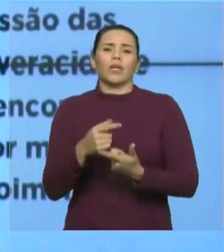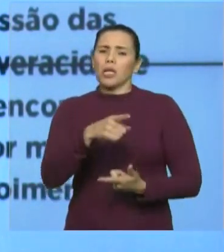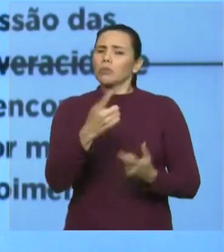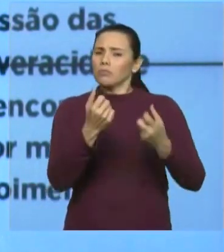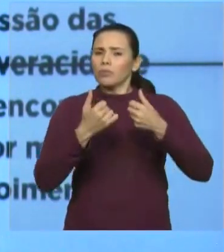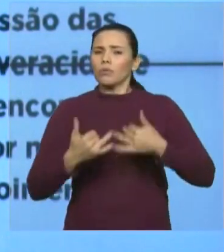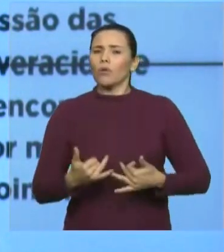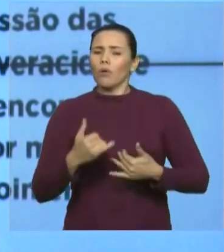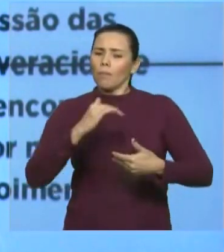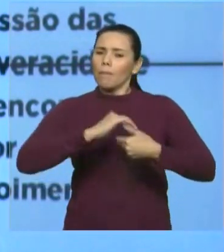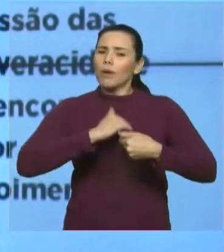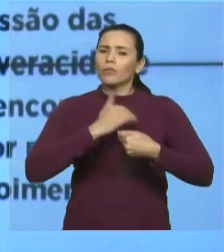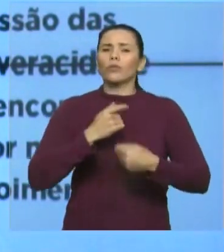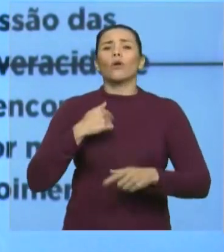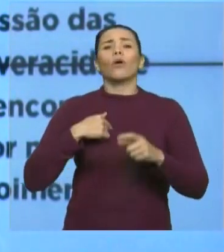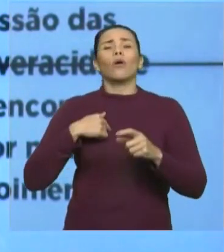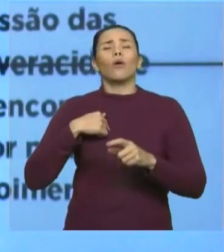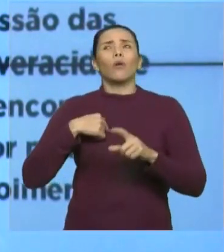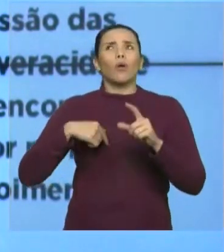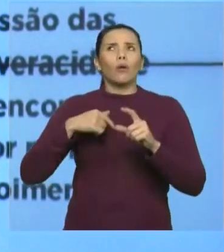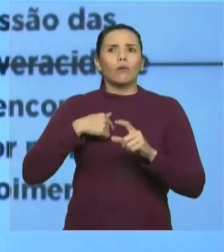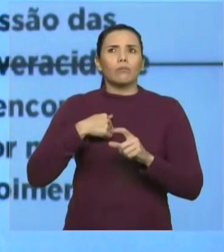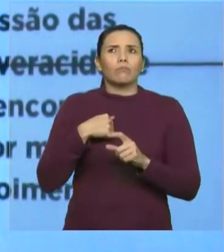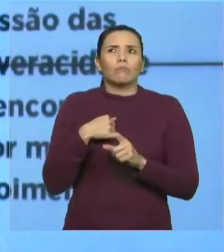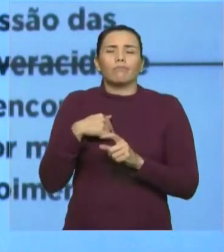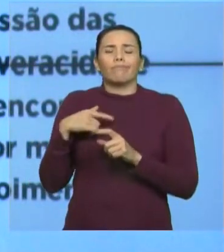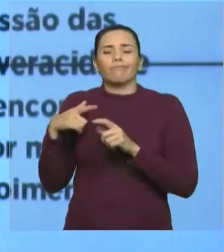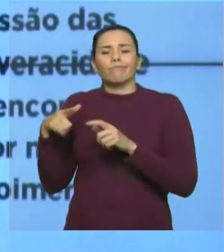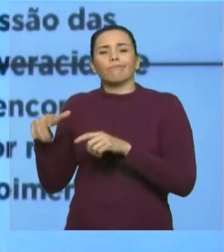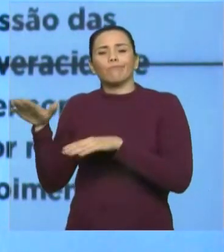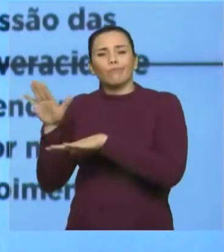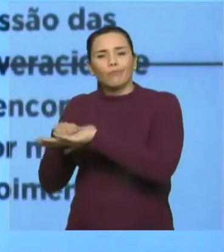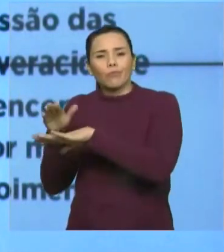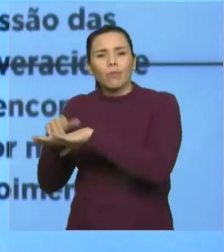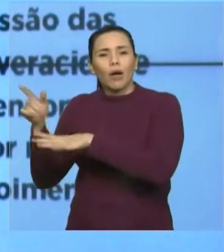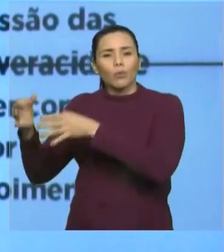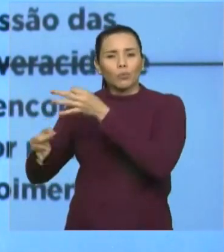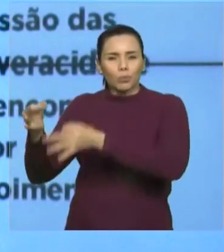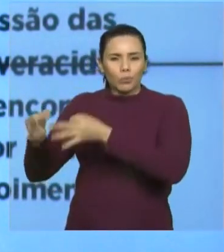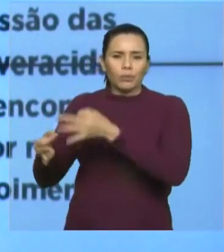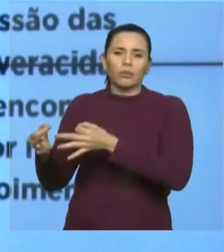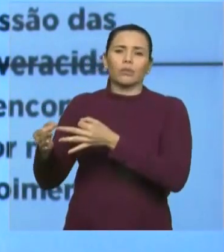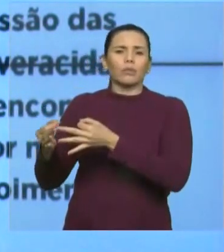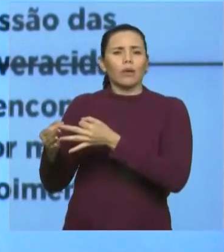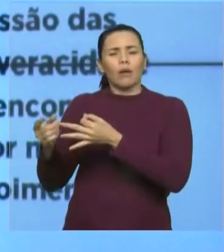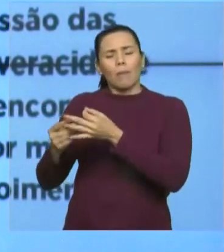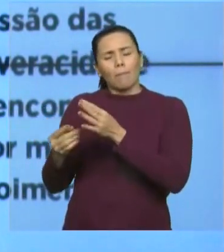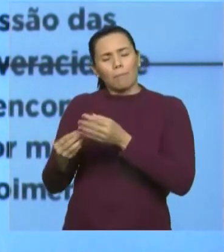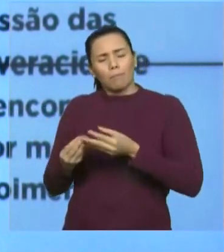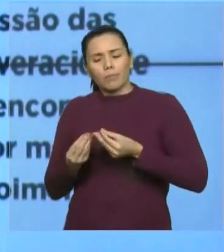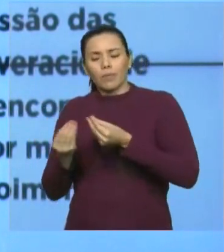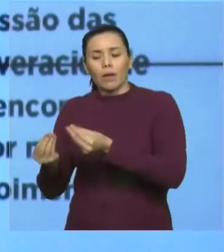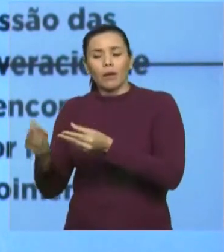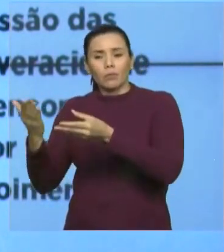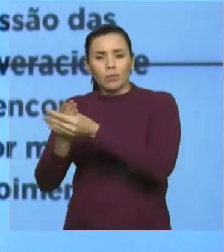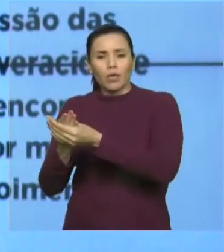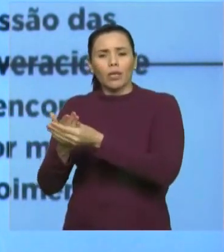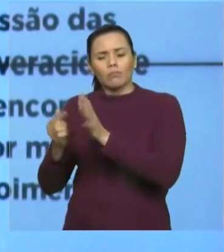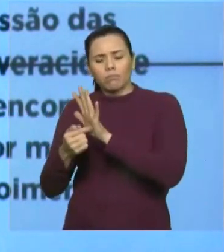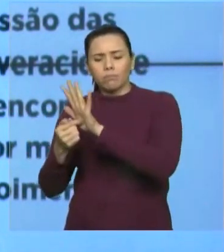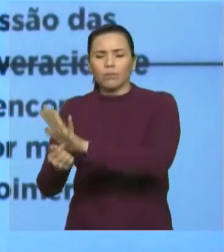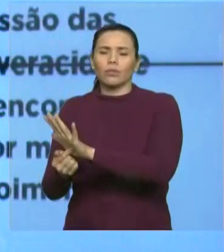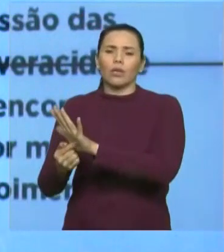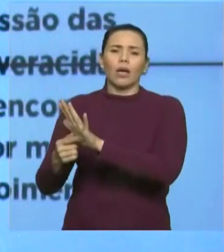para que a gente possa favorecer que o judiciário mostre que, de fato, vai fazer essa apuração. A Assembleia